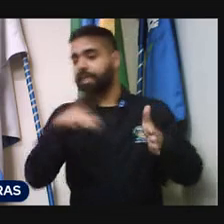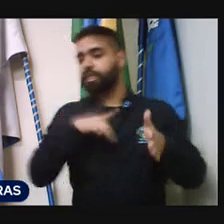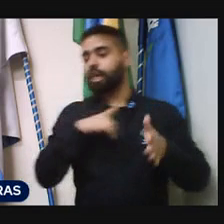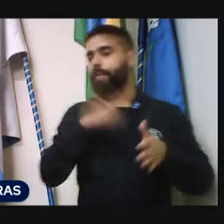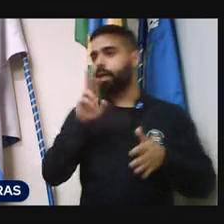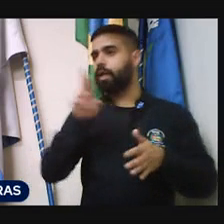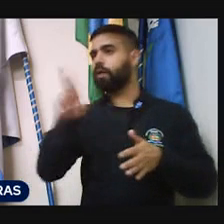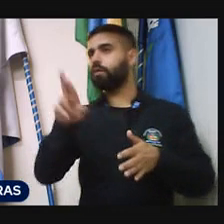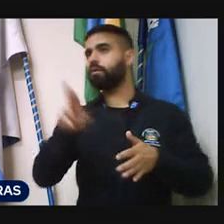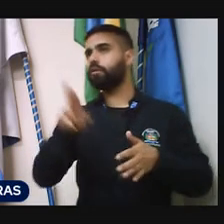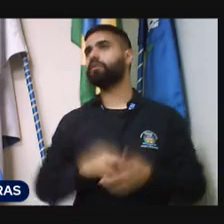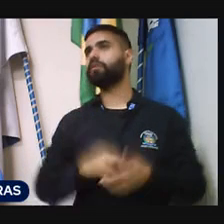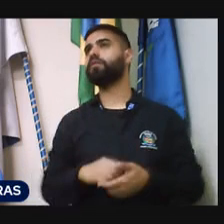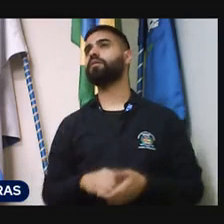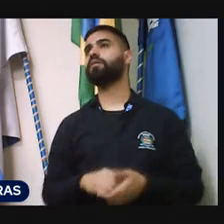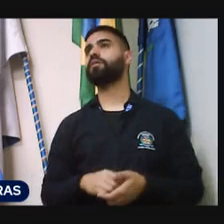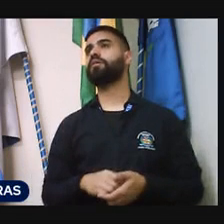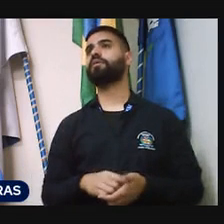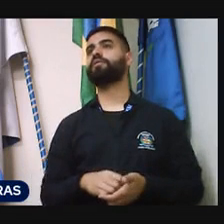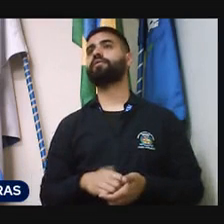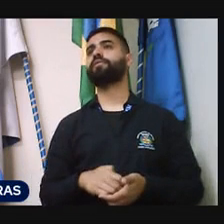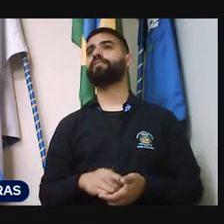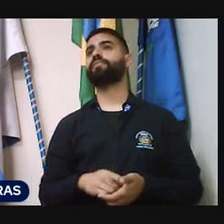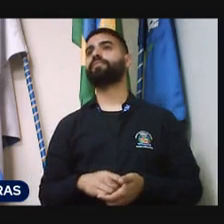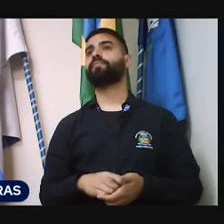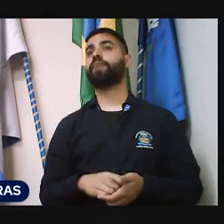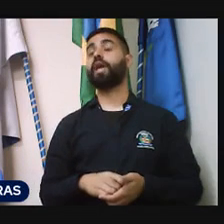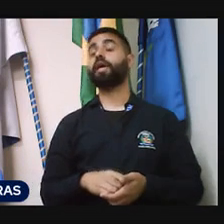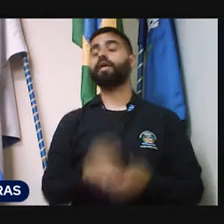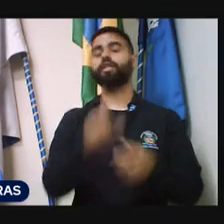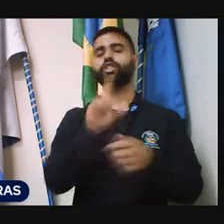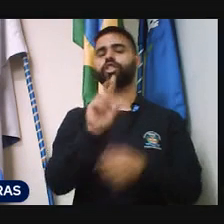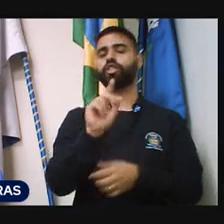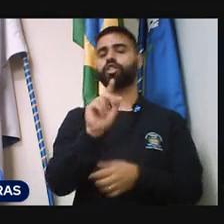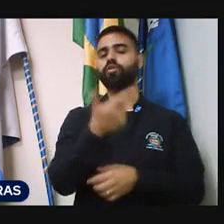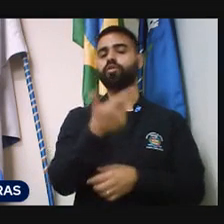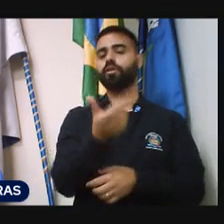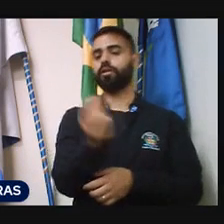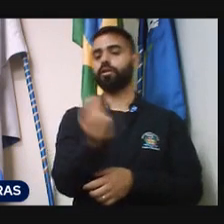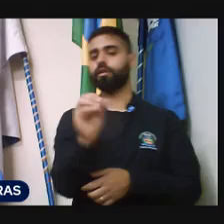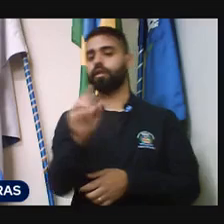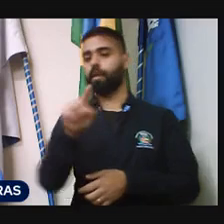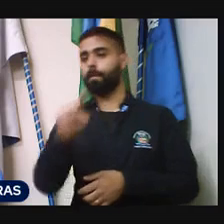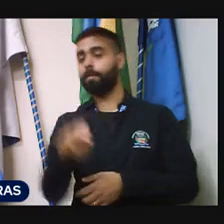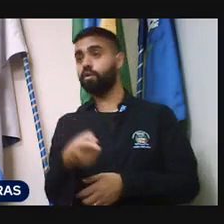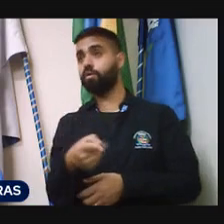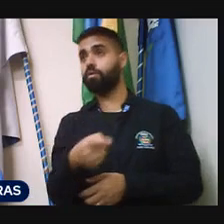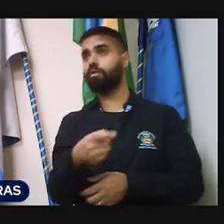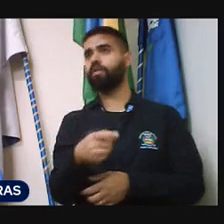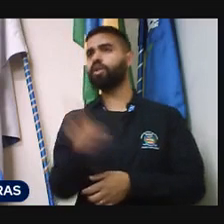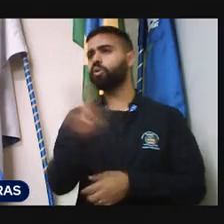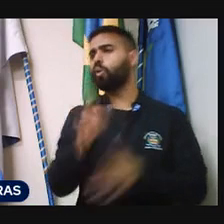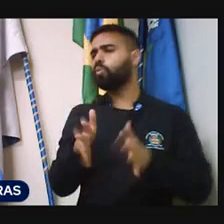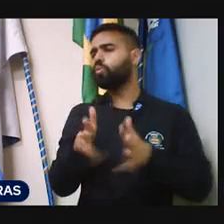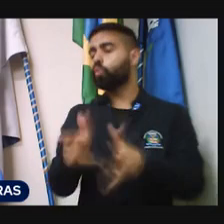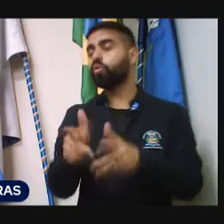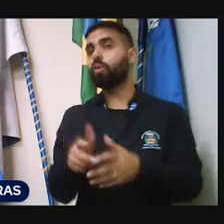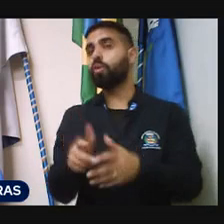para atender e esse esse sucesso 60 mil foi usada né na integralidade